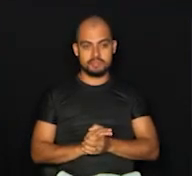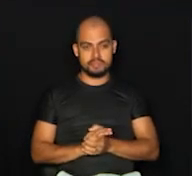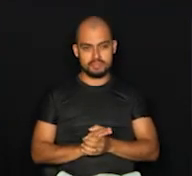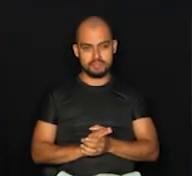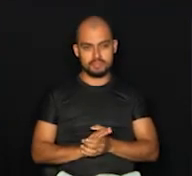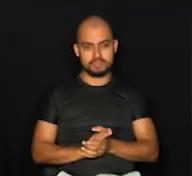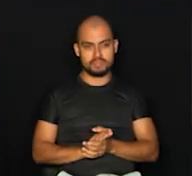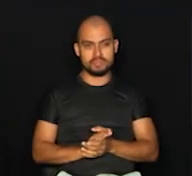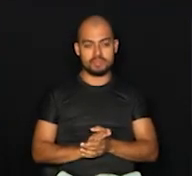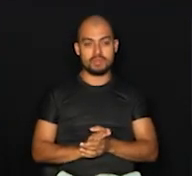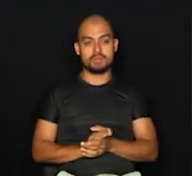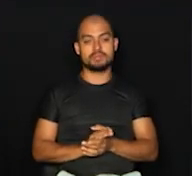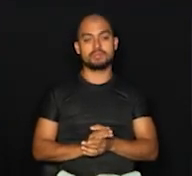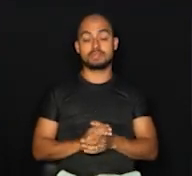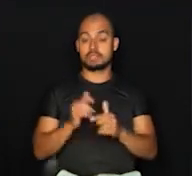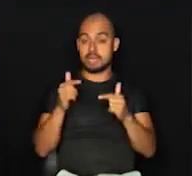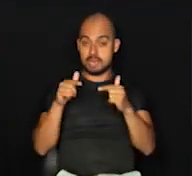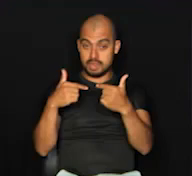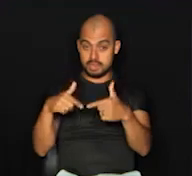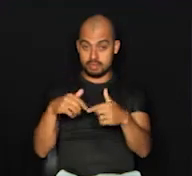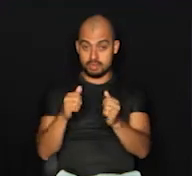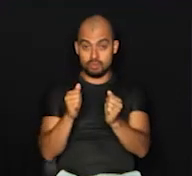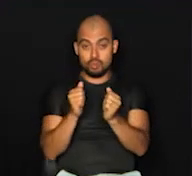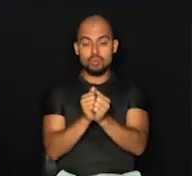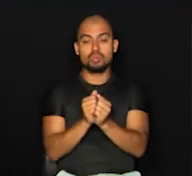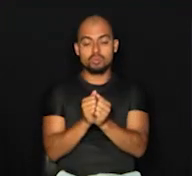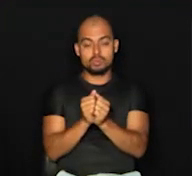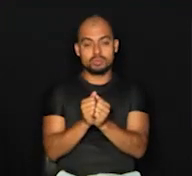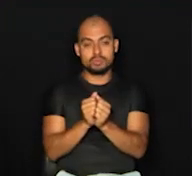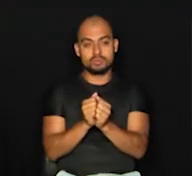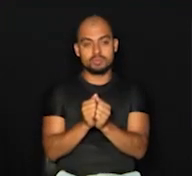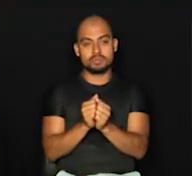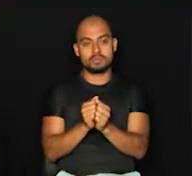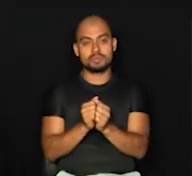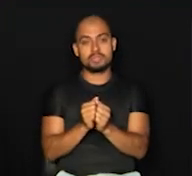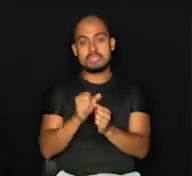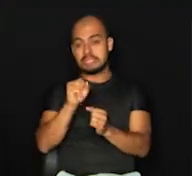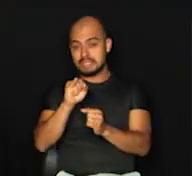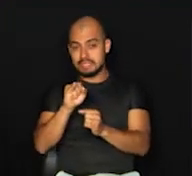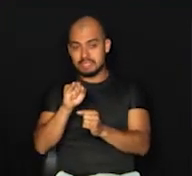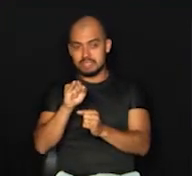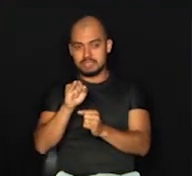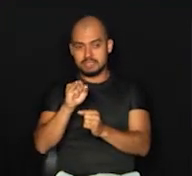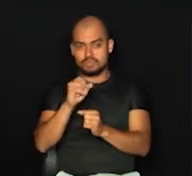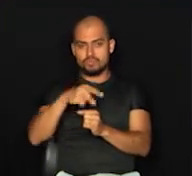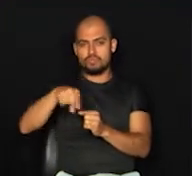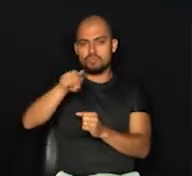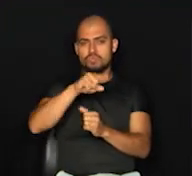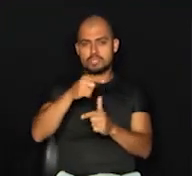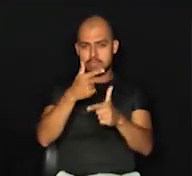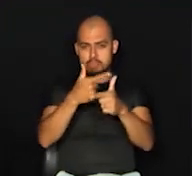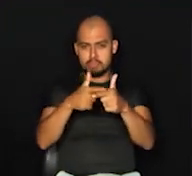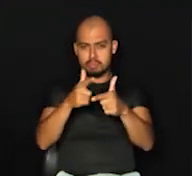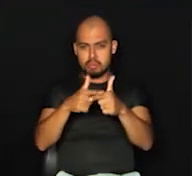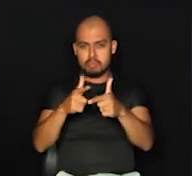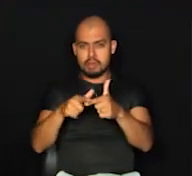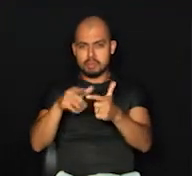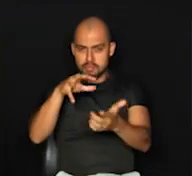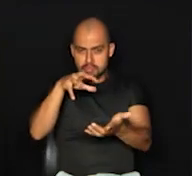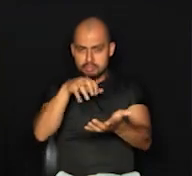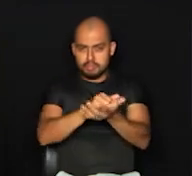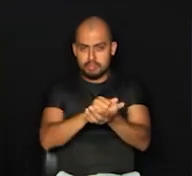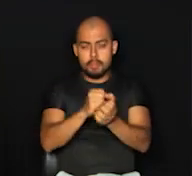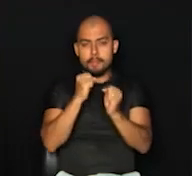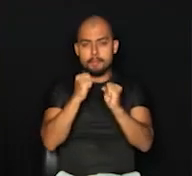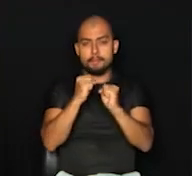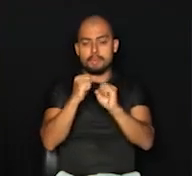www.cpfl.com.br na aba Trabalhe Conosco. E se você tiver algum problema para fazer a sua inscrição, mande um